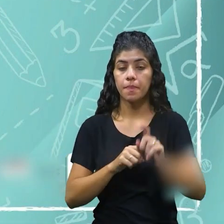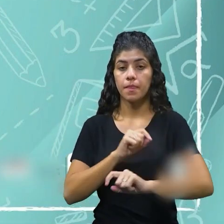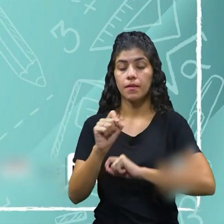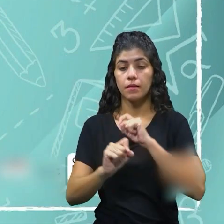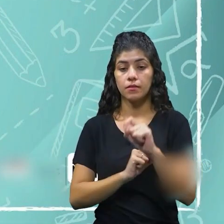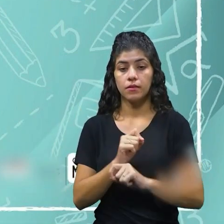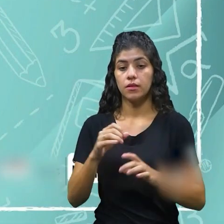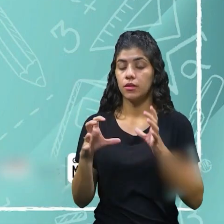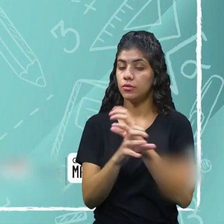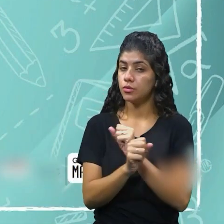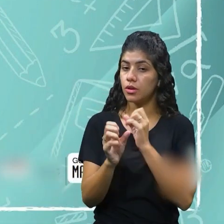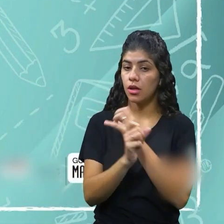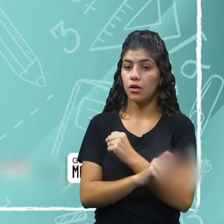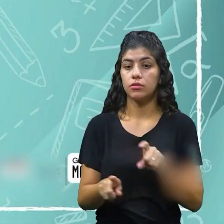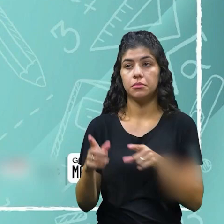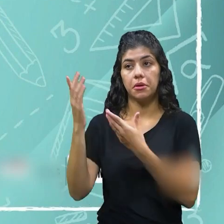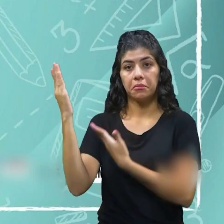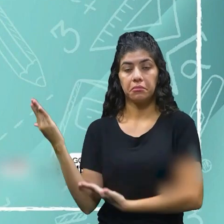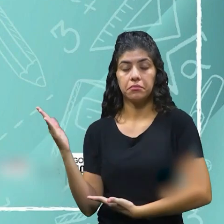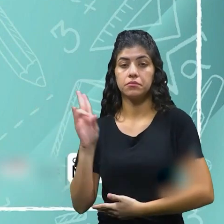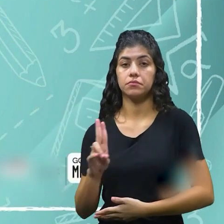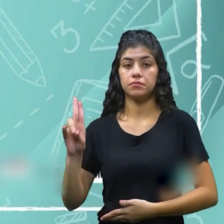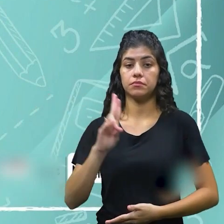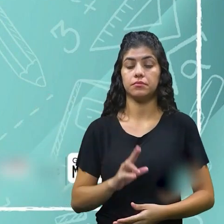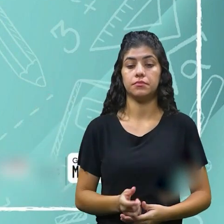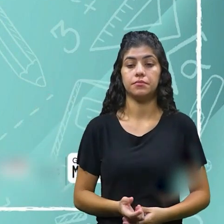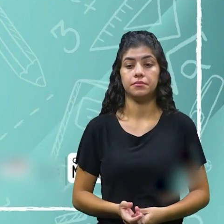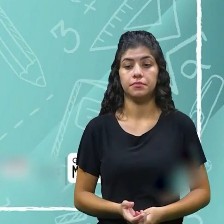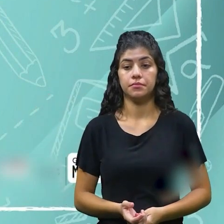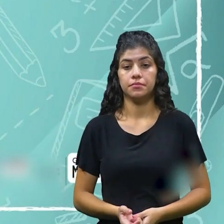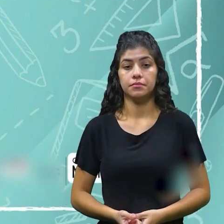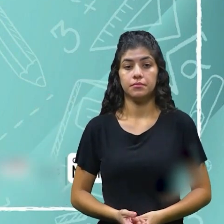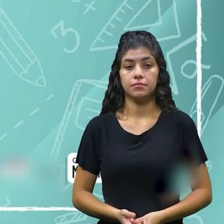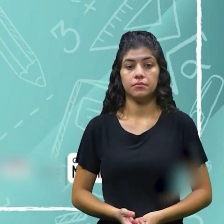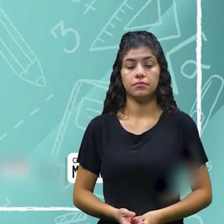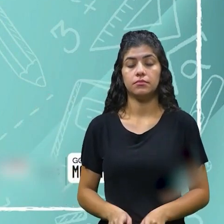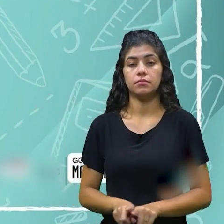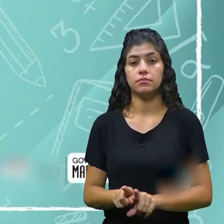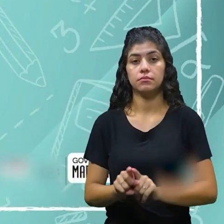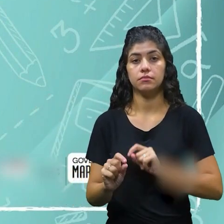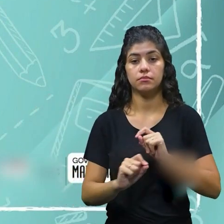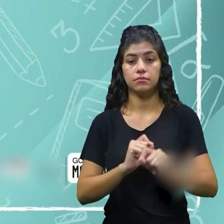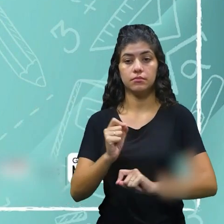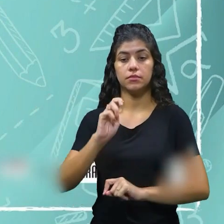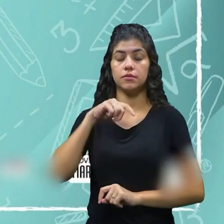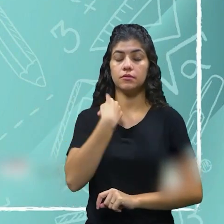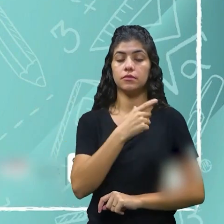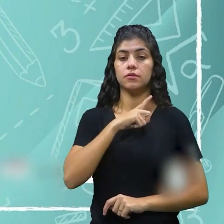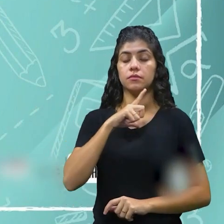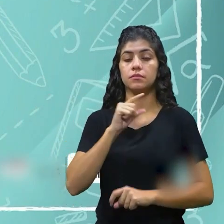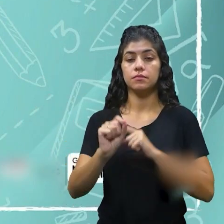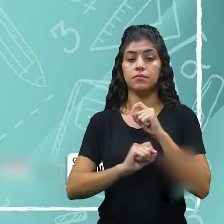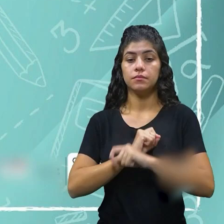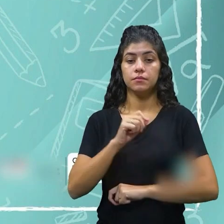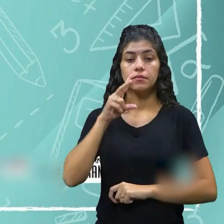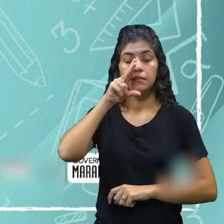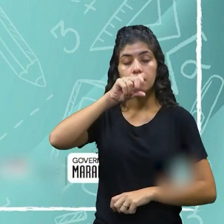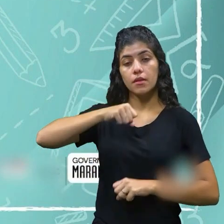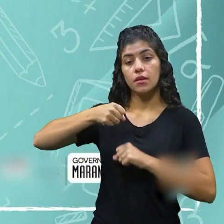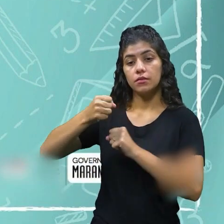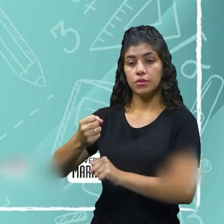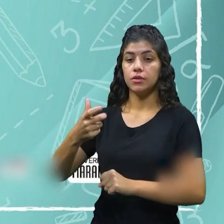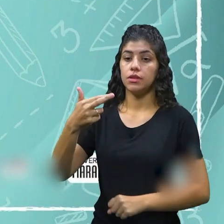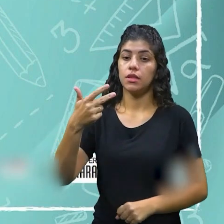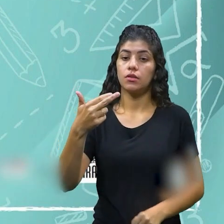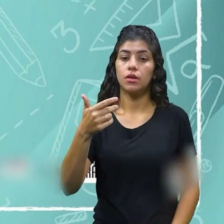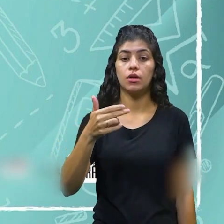questão de cálculos, são esses símbolos utilizados. E a aceleração que ela provoca. Sendo assim, nós temos o quê? Força resultante